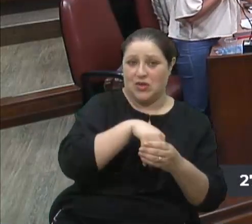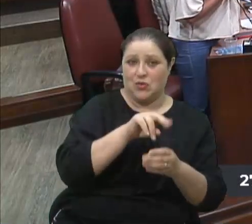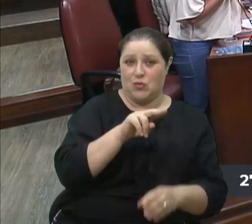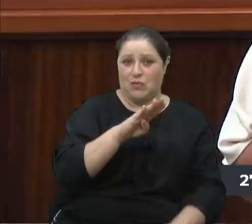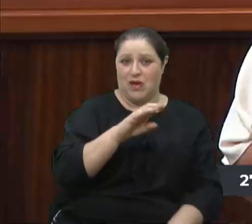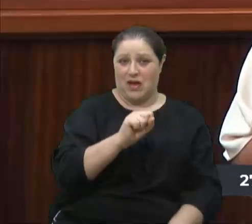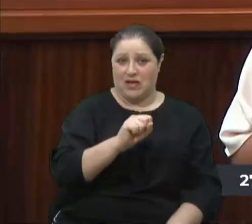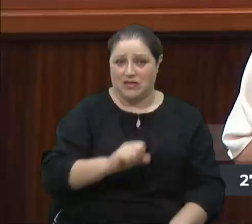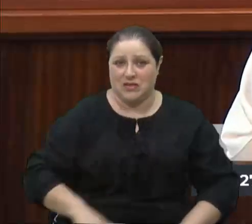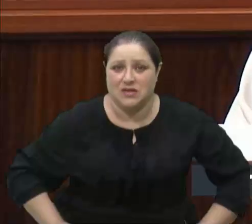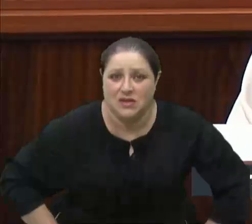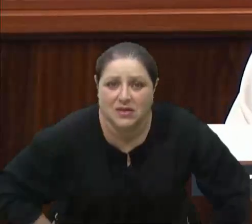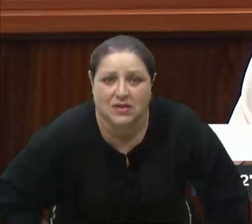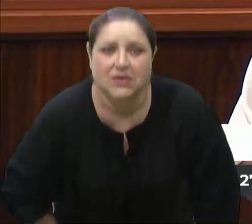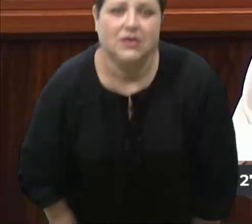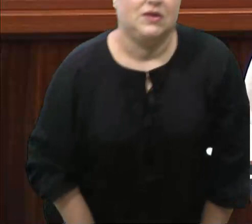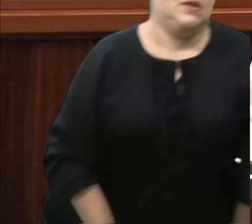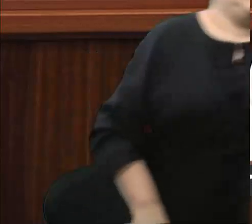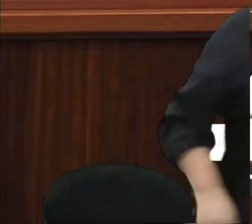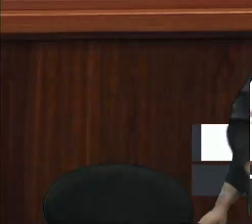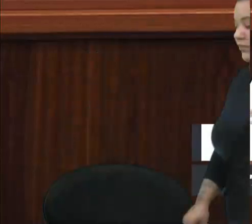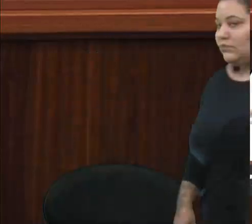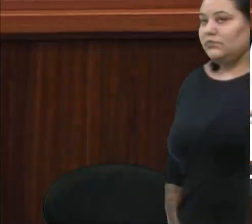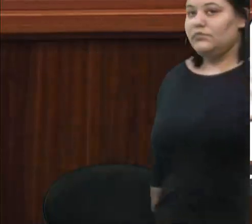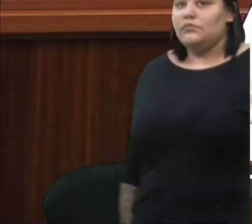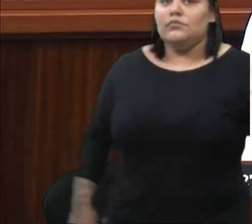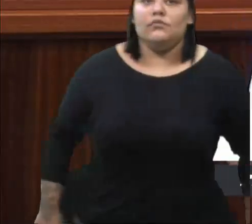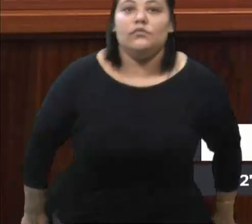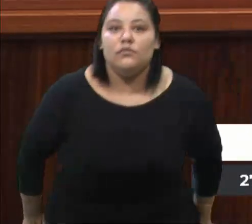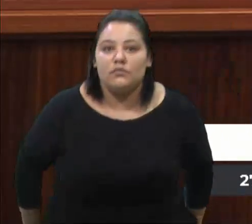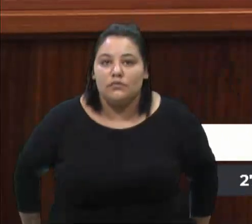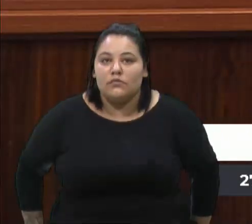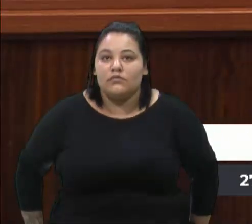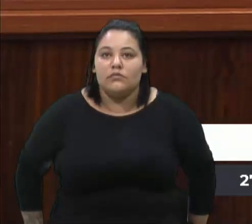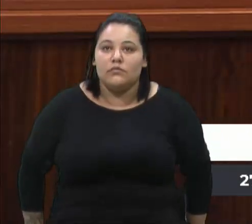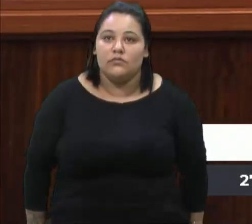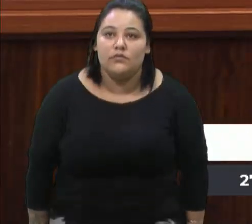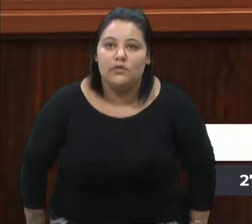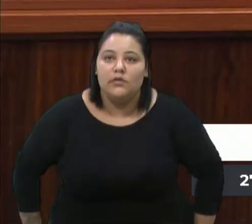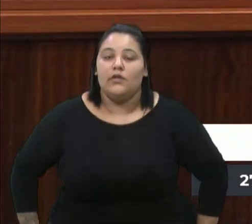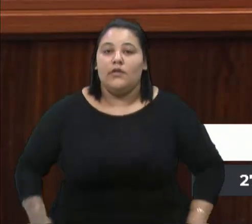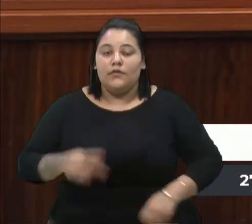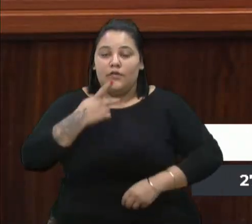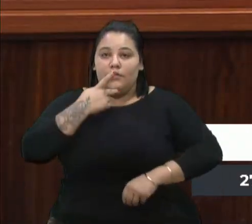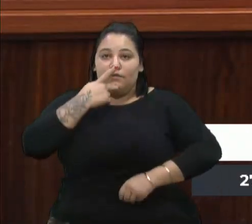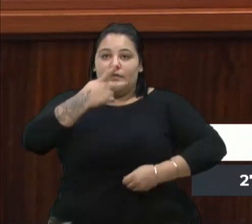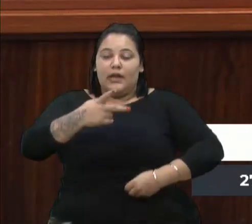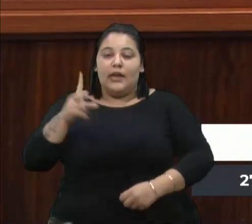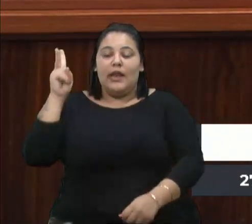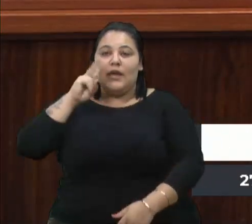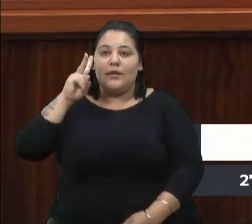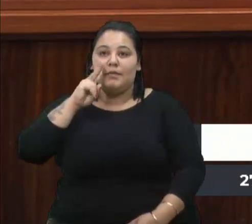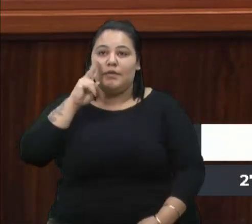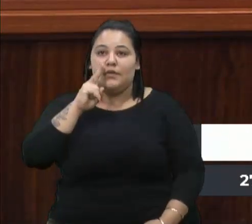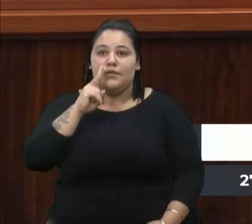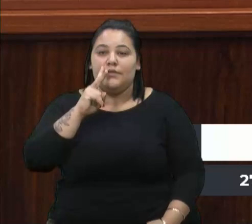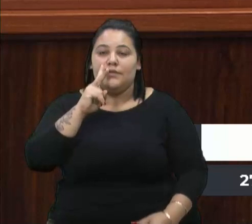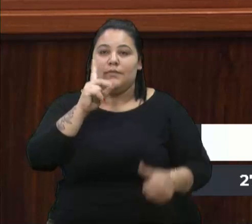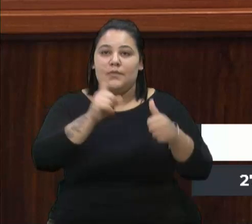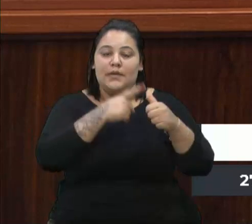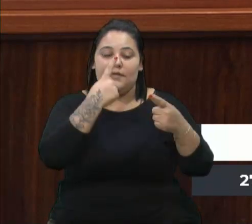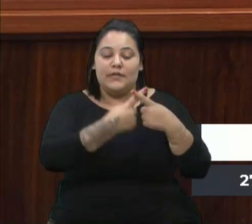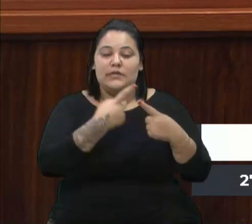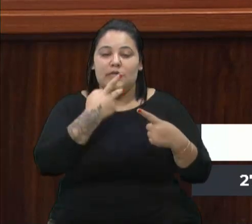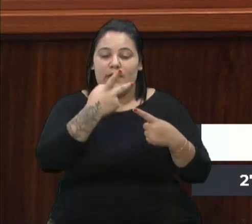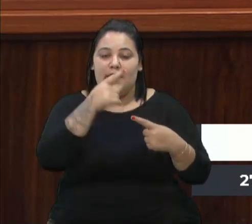resgatar a fala que eu fiz quando eu falei pela primeira vez nessa Casa Legislativa